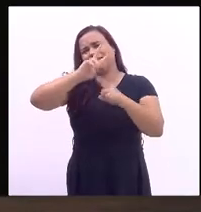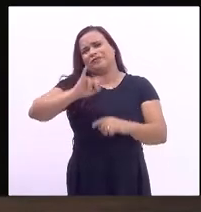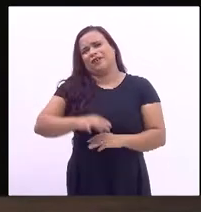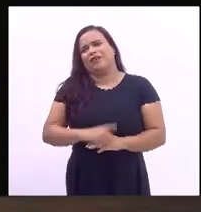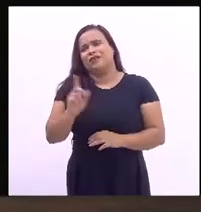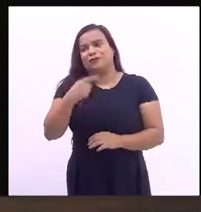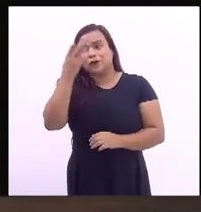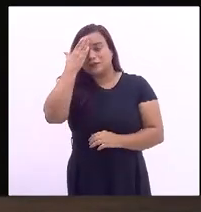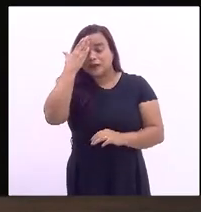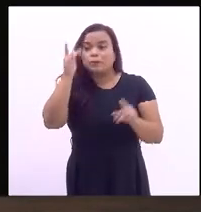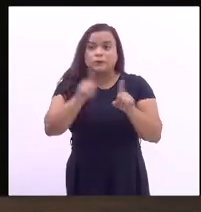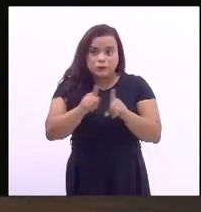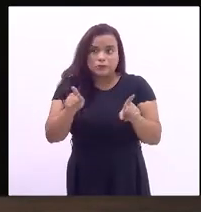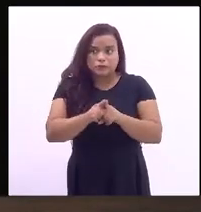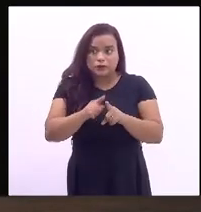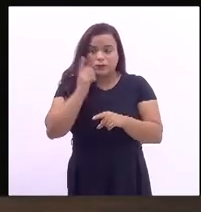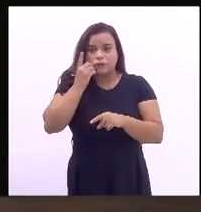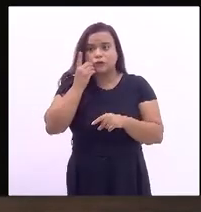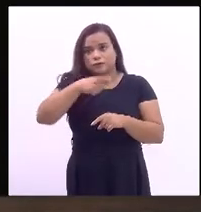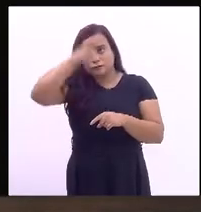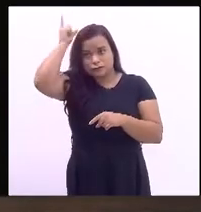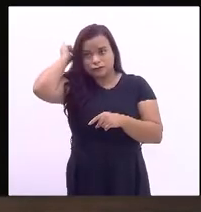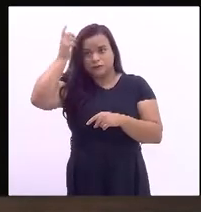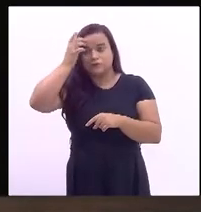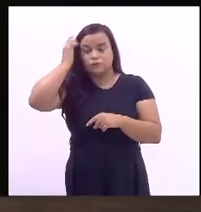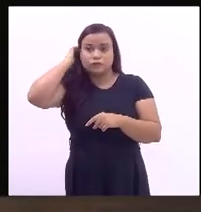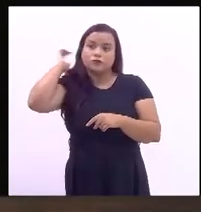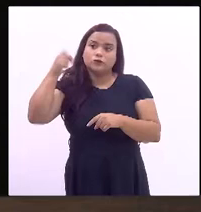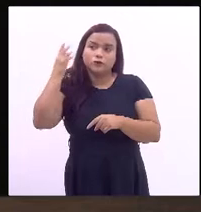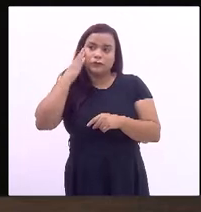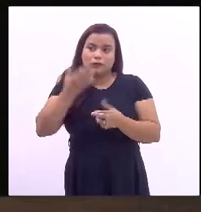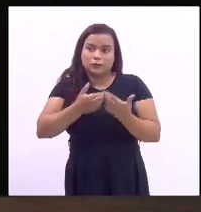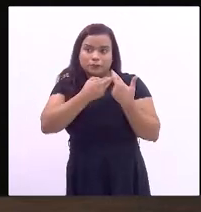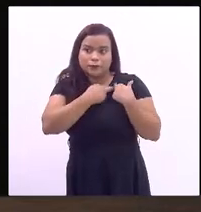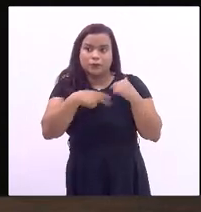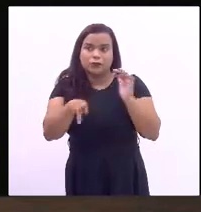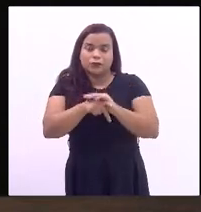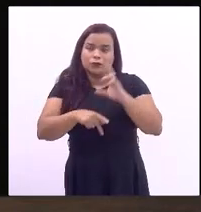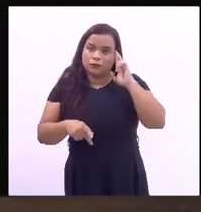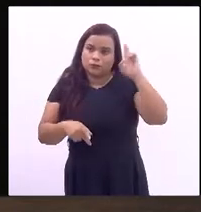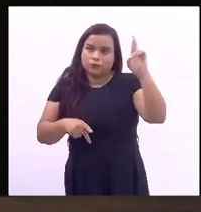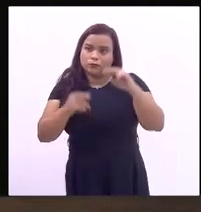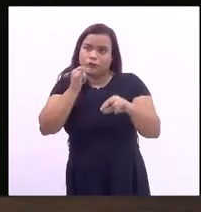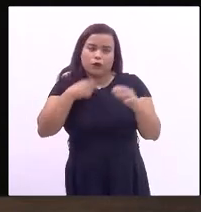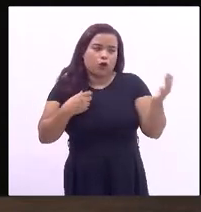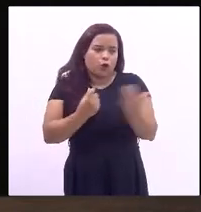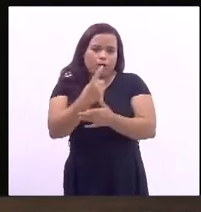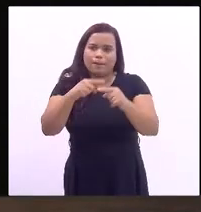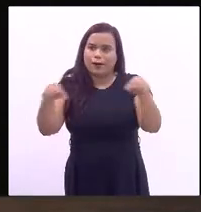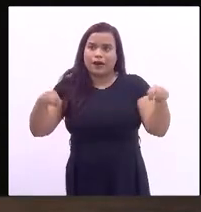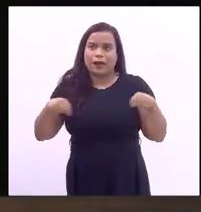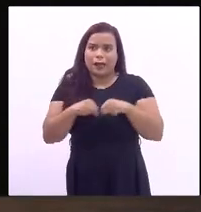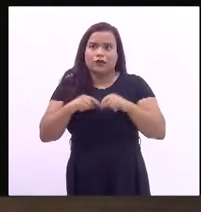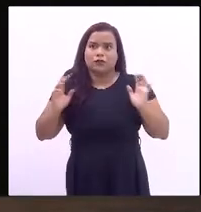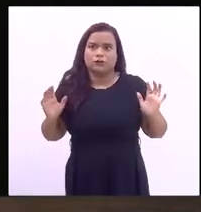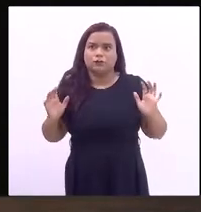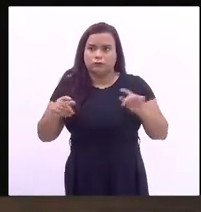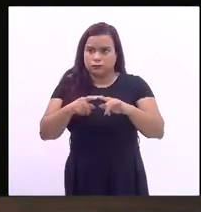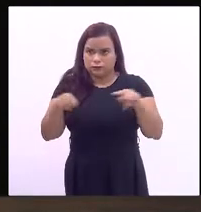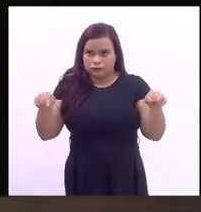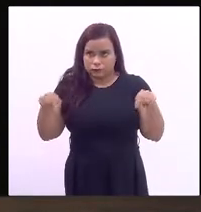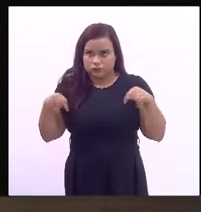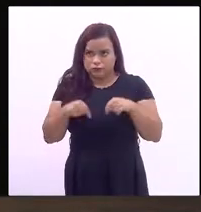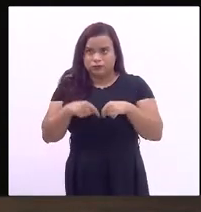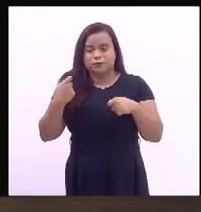e sabemos também Deputado Luiz Paulo que assumir a responsabilidade do proprietário se eu compro a área para área tem